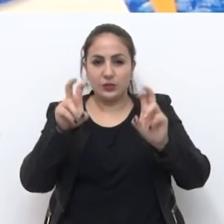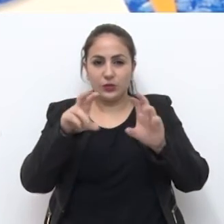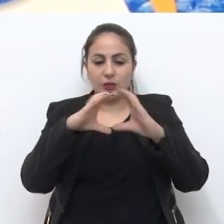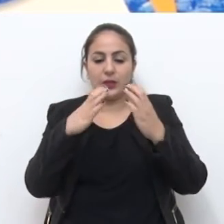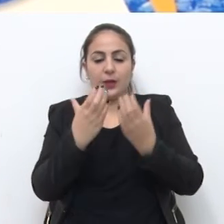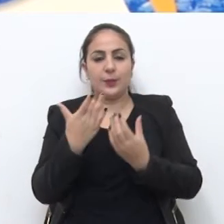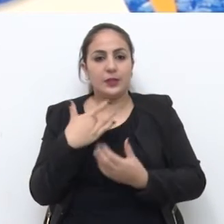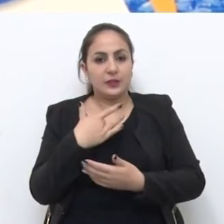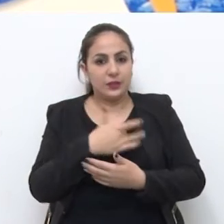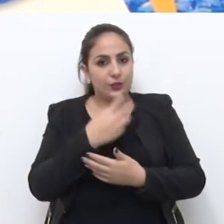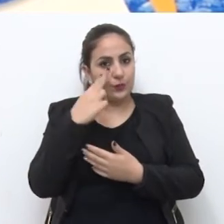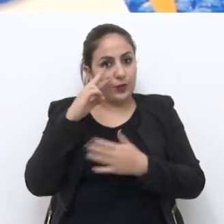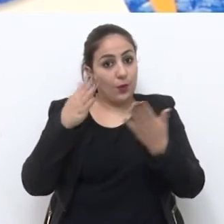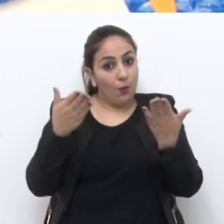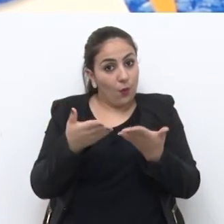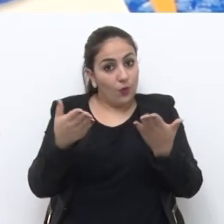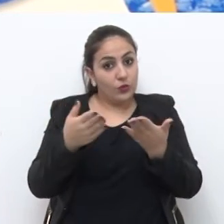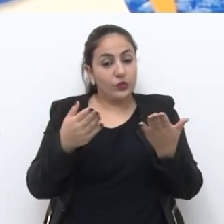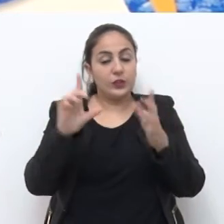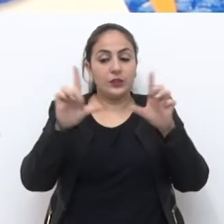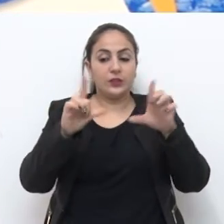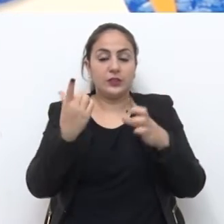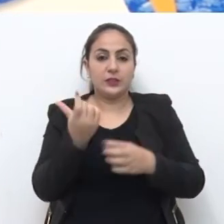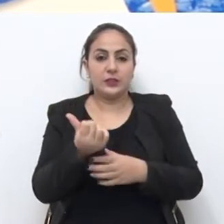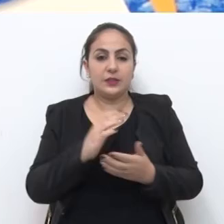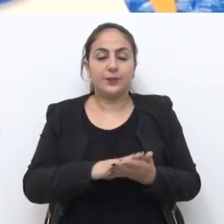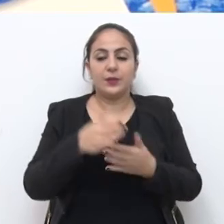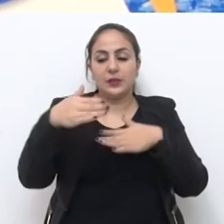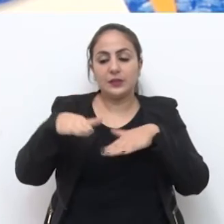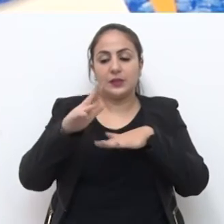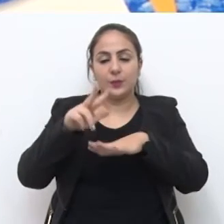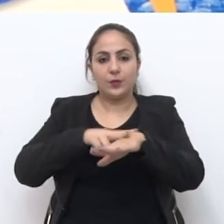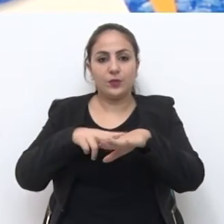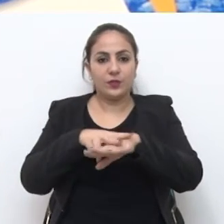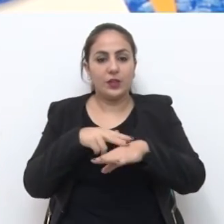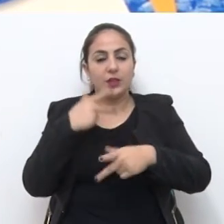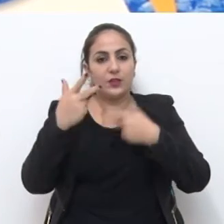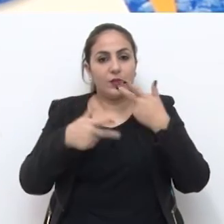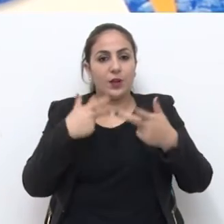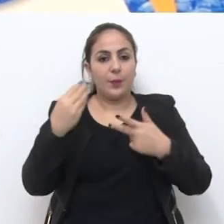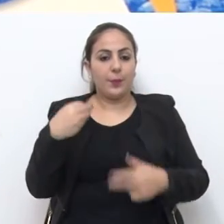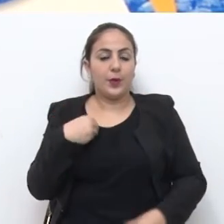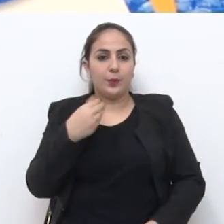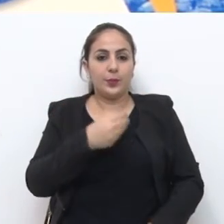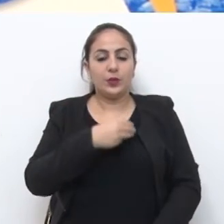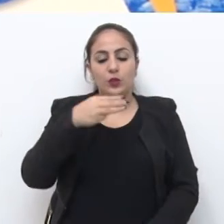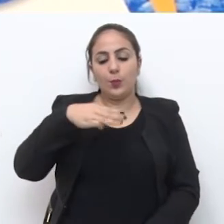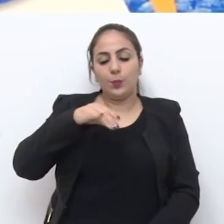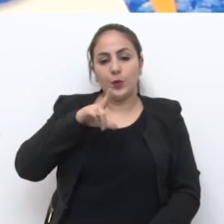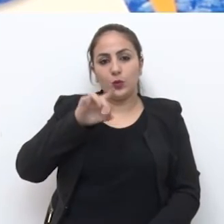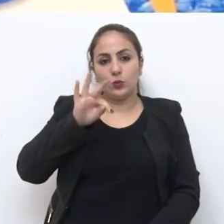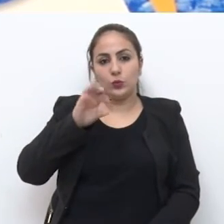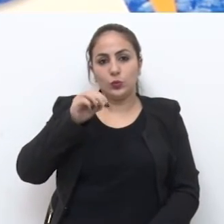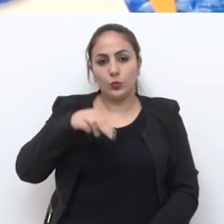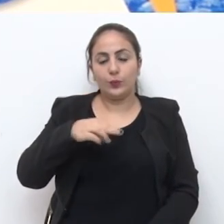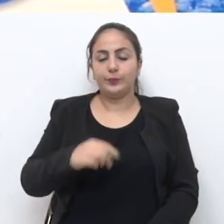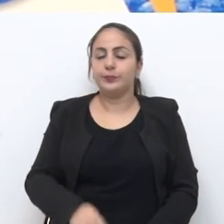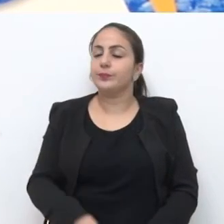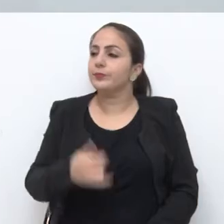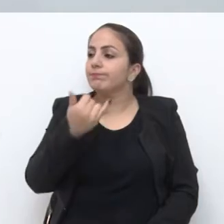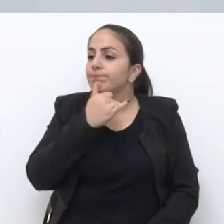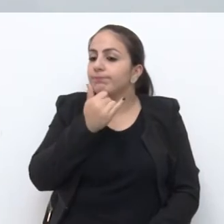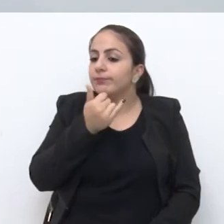assiste hoje aqui no canal 16. É a campanha Setembro Verde, destacada pelo médico Milton